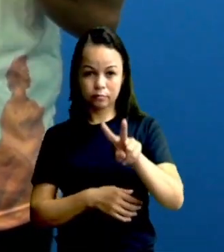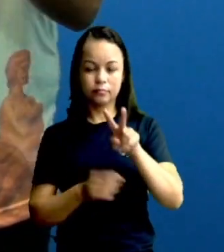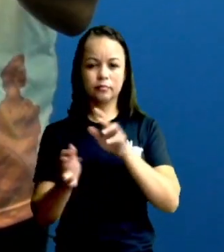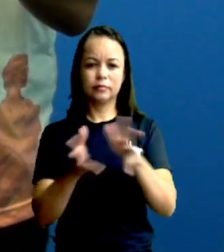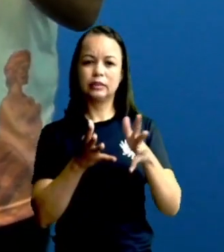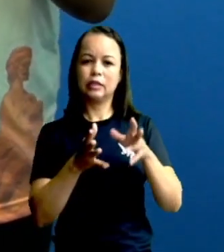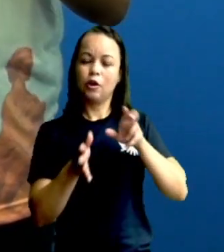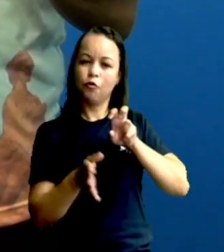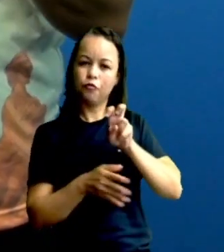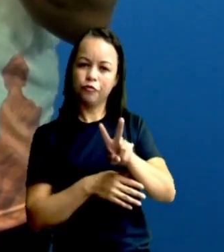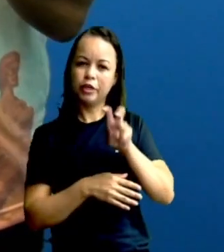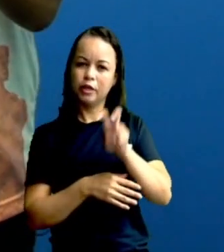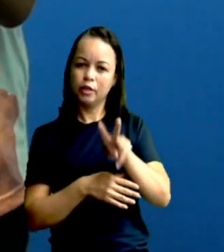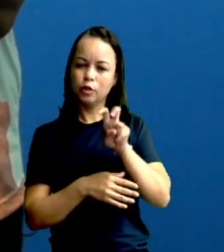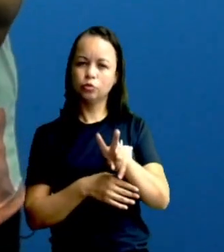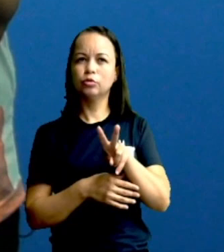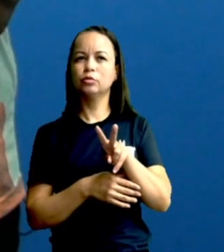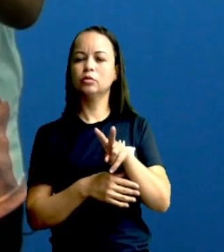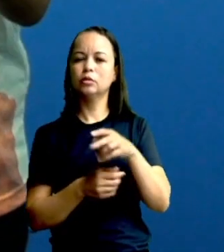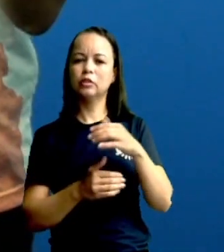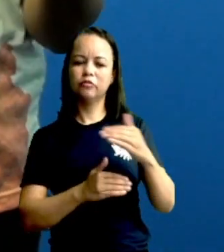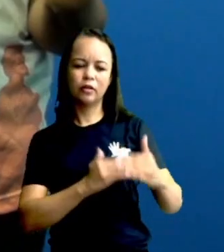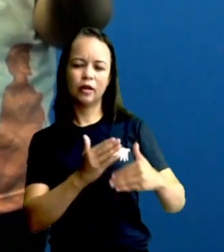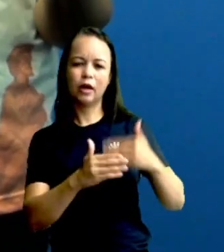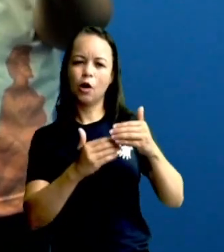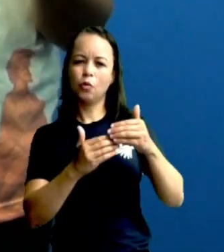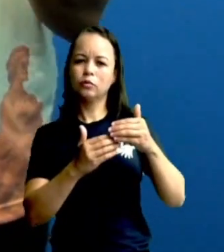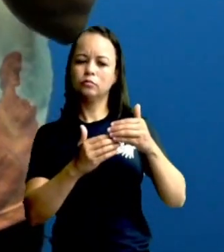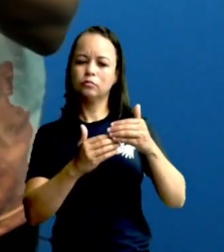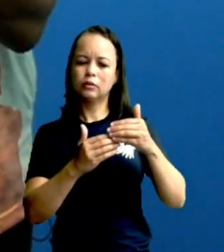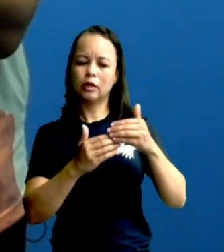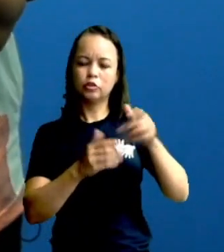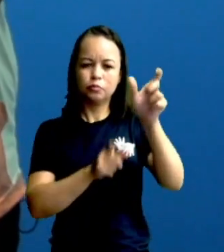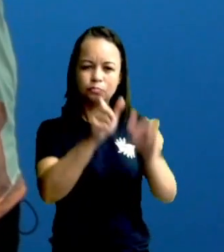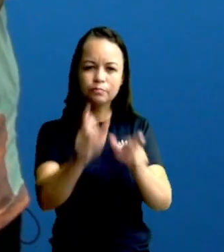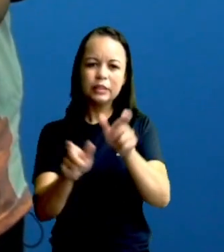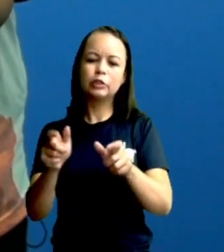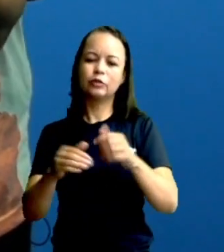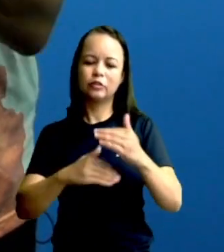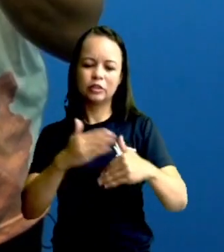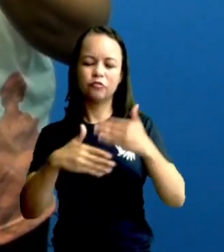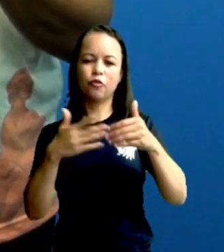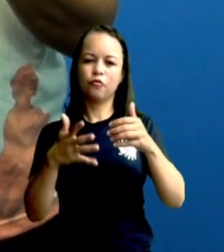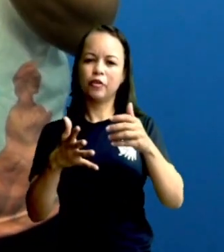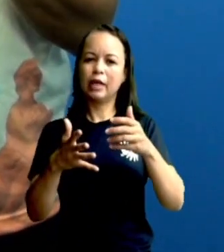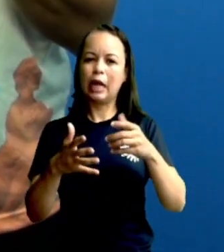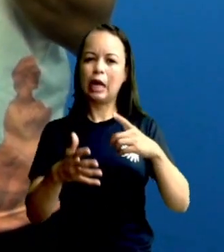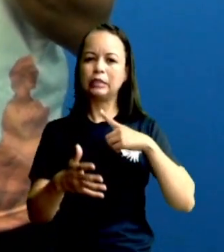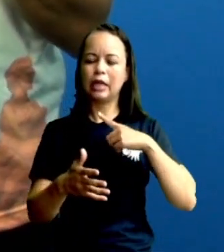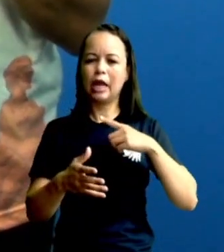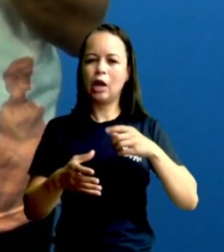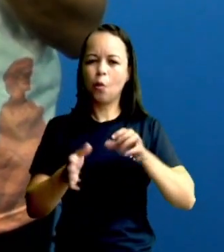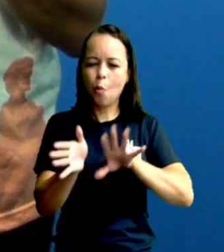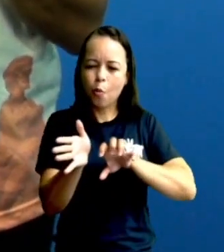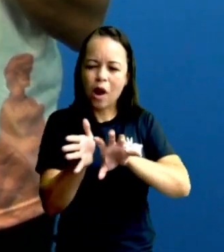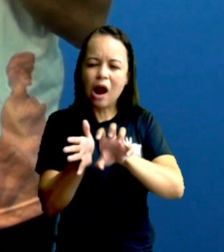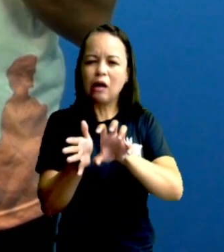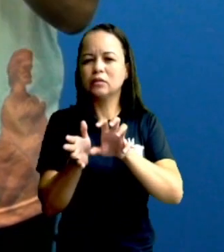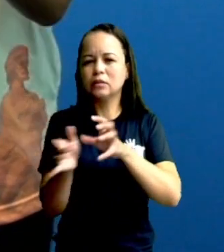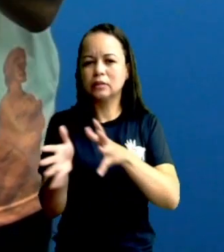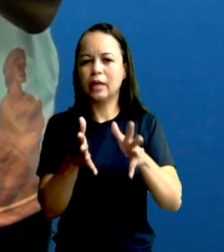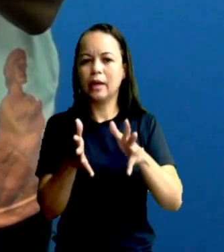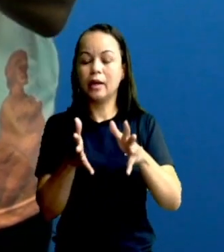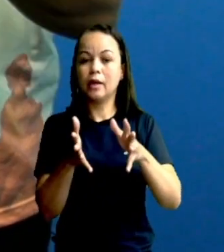um vírus que vai levar a pessoa a desenvolver um tipo de câncer que hoje tem vacina, que hoje eu posso dizer que eu vou ter